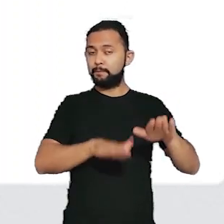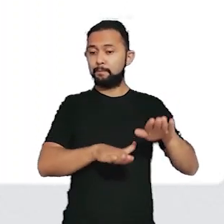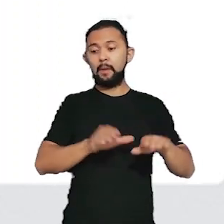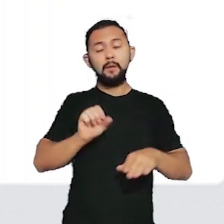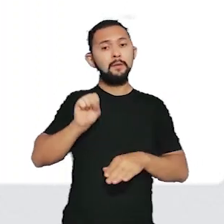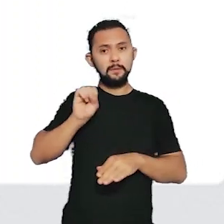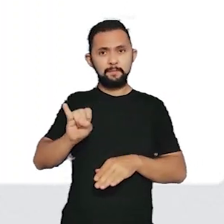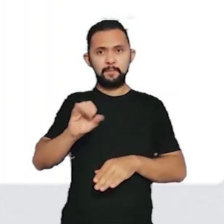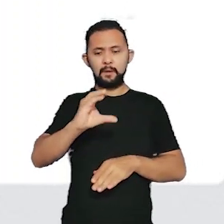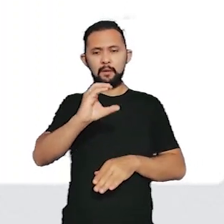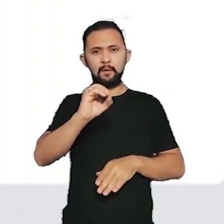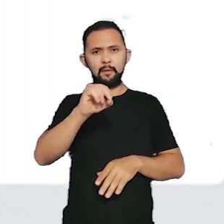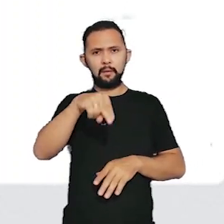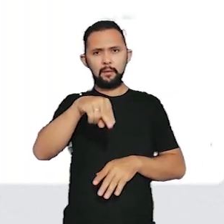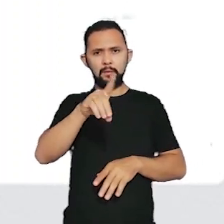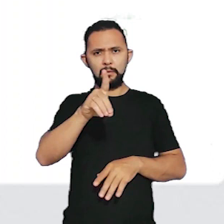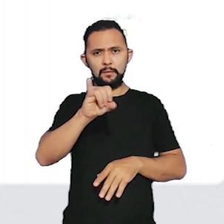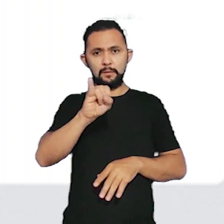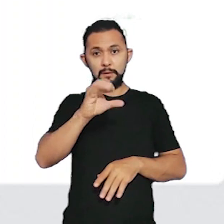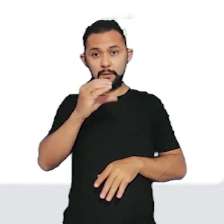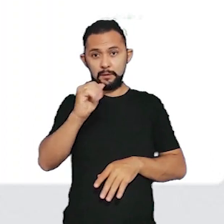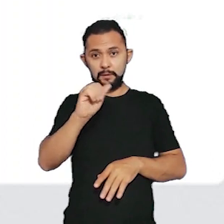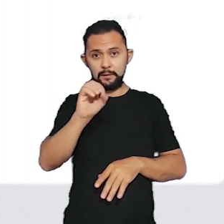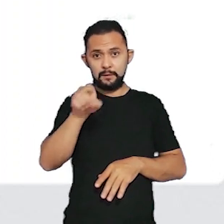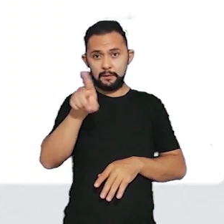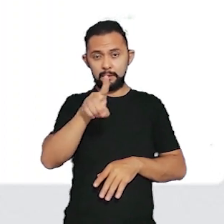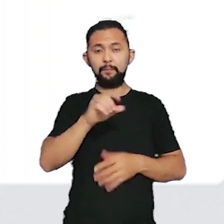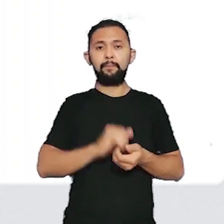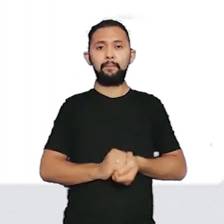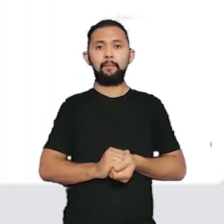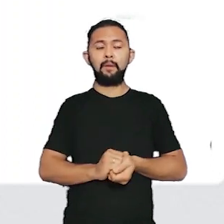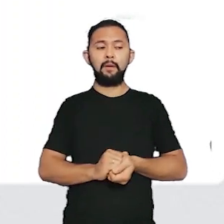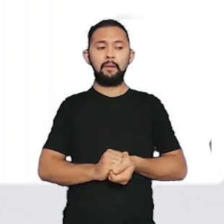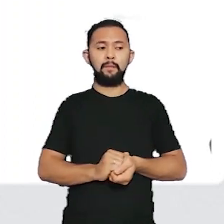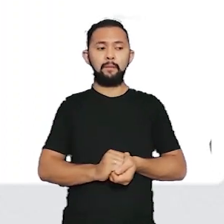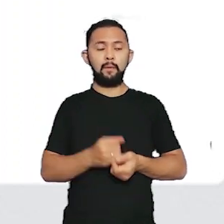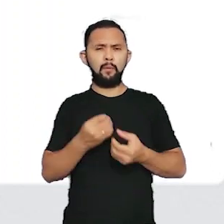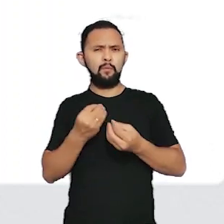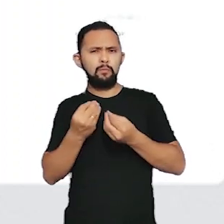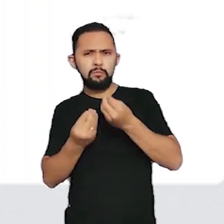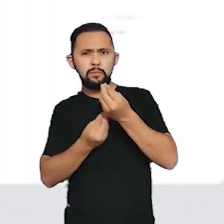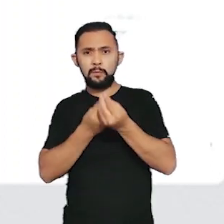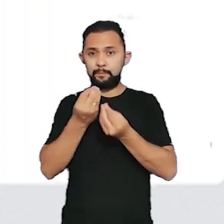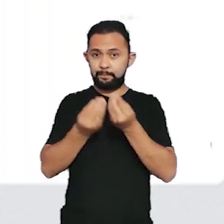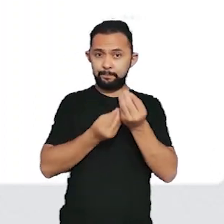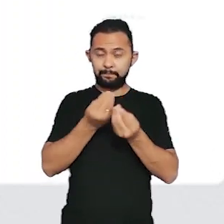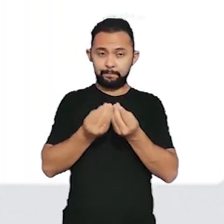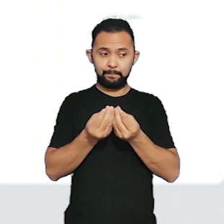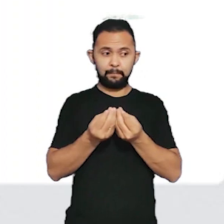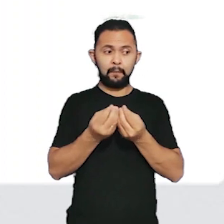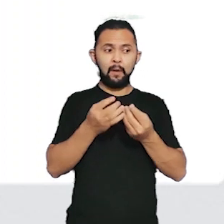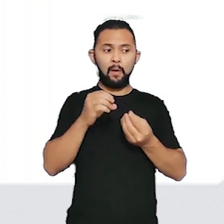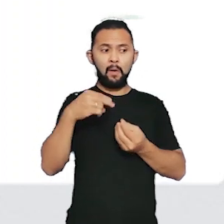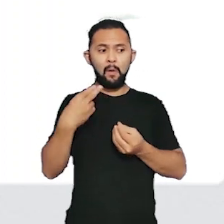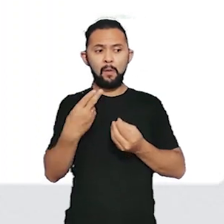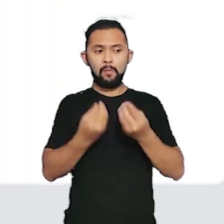aqui uma ideia de condição. Então, eu tenho aí uma condicional. Seria como sino ruidoso ou como